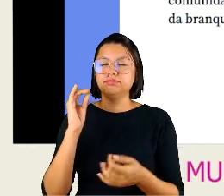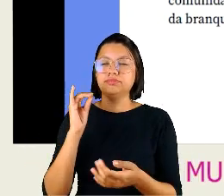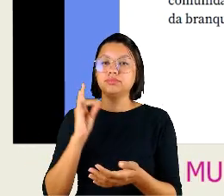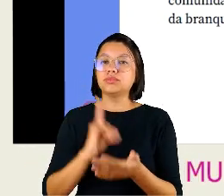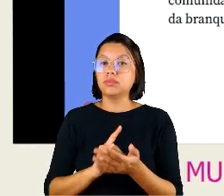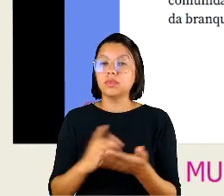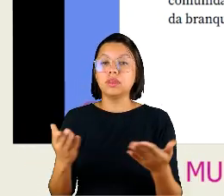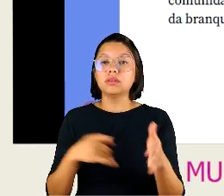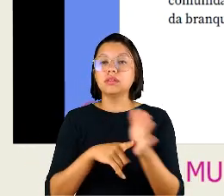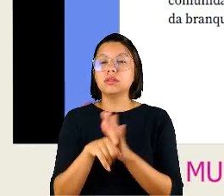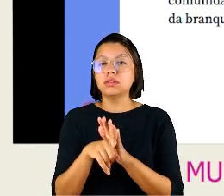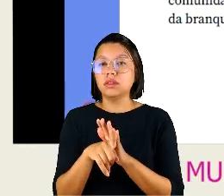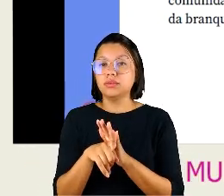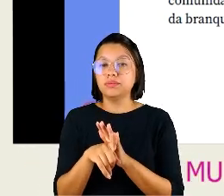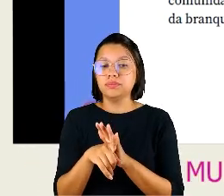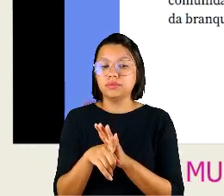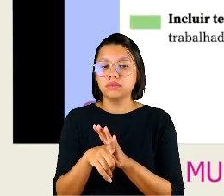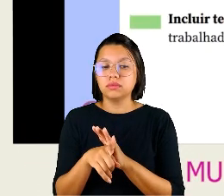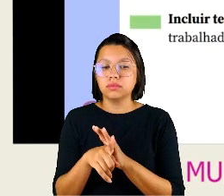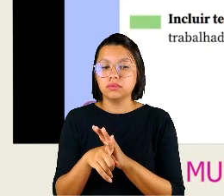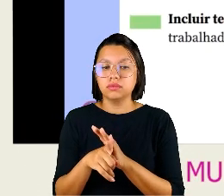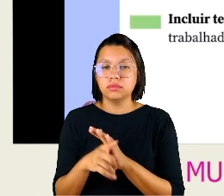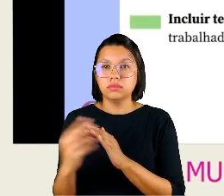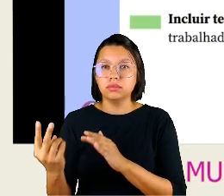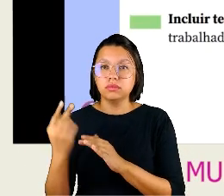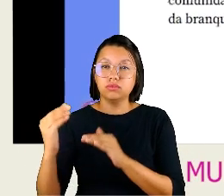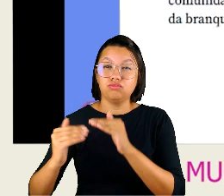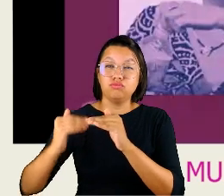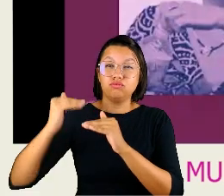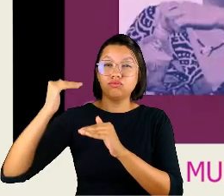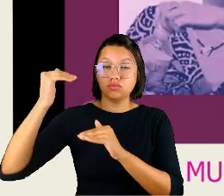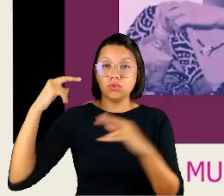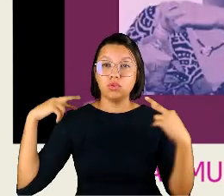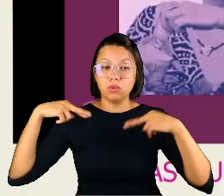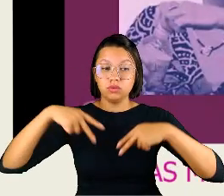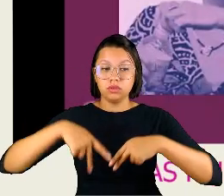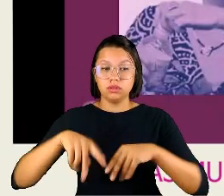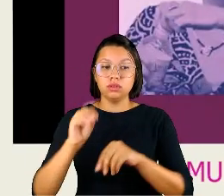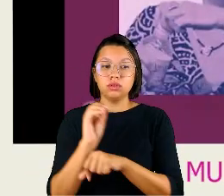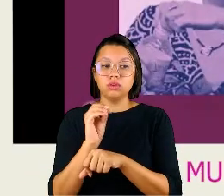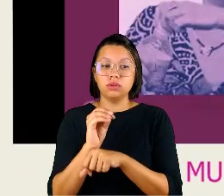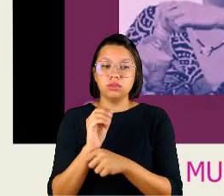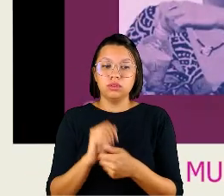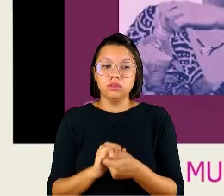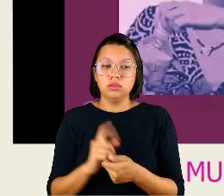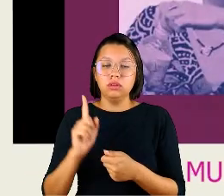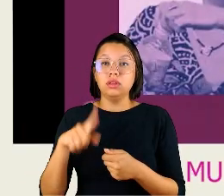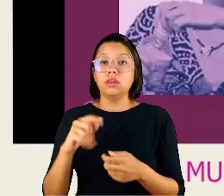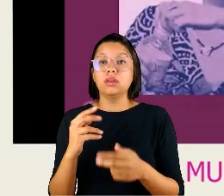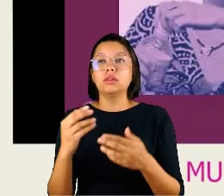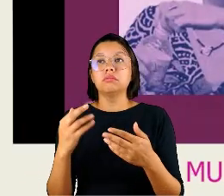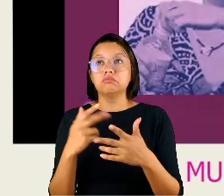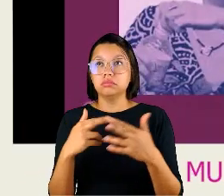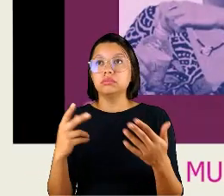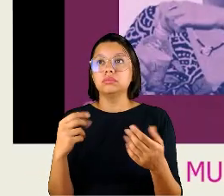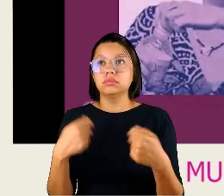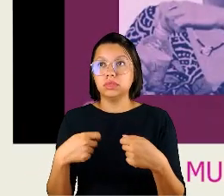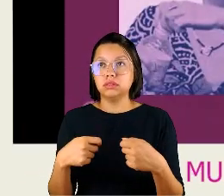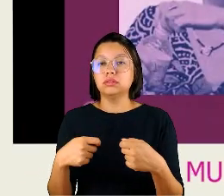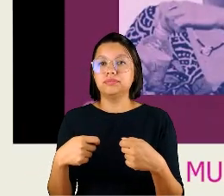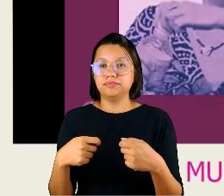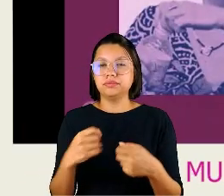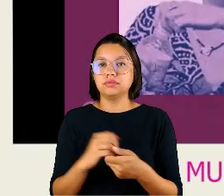essa questão da ultravalorização, da romanização do cuidado, é algo que precisa ser, de fato,